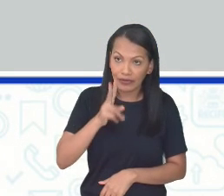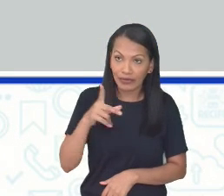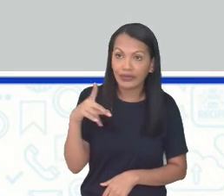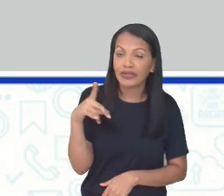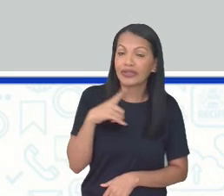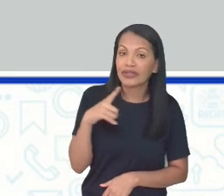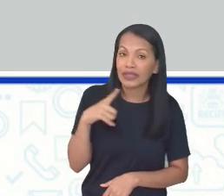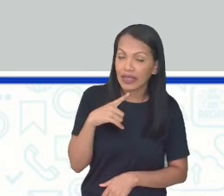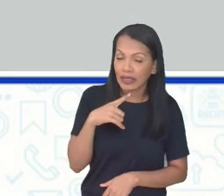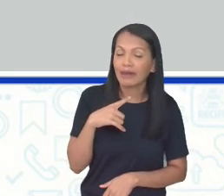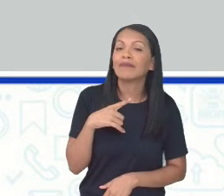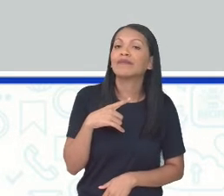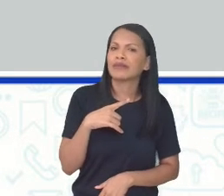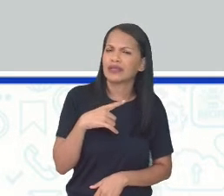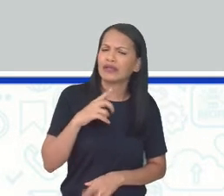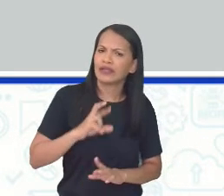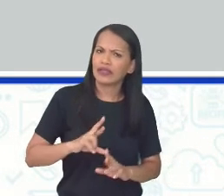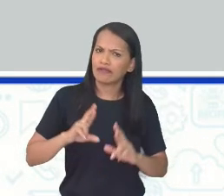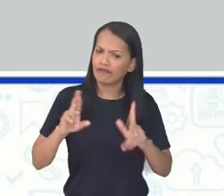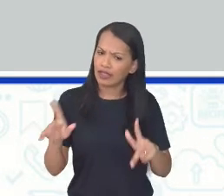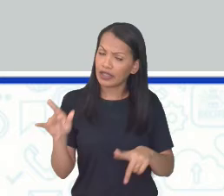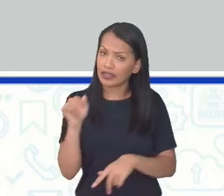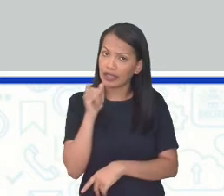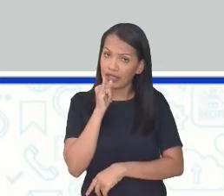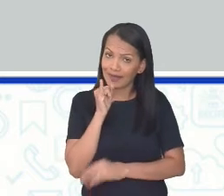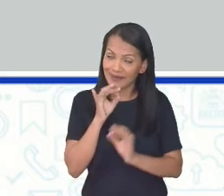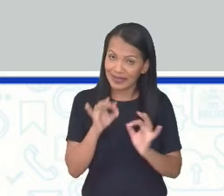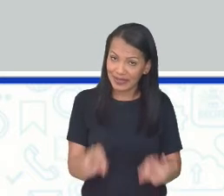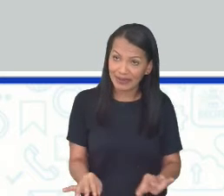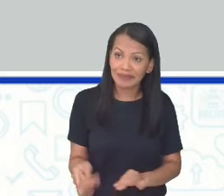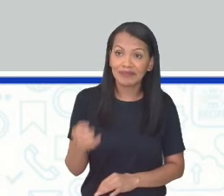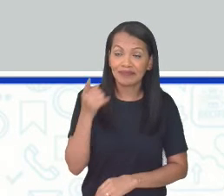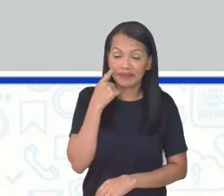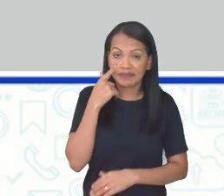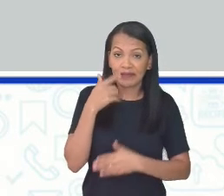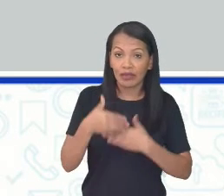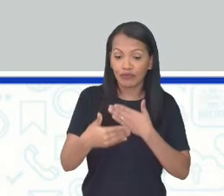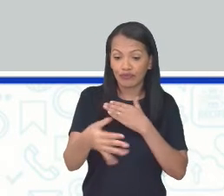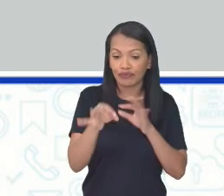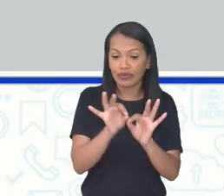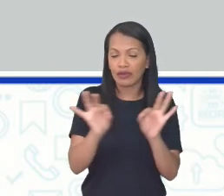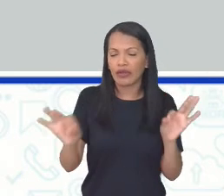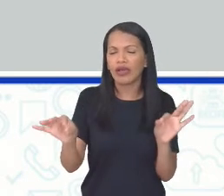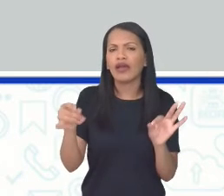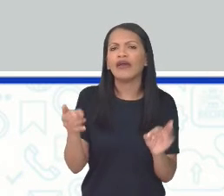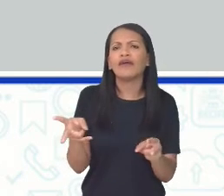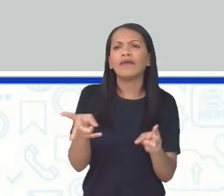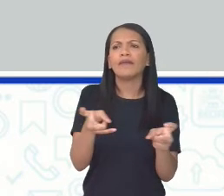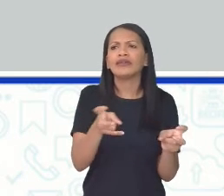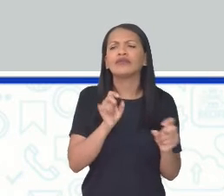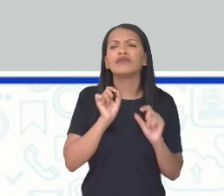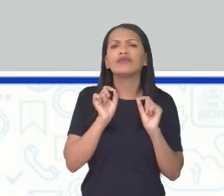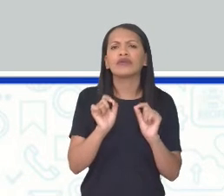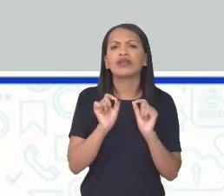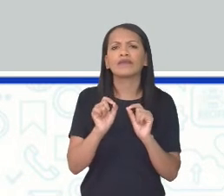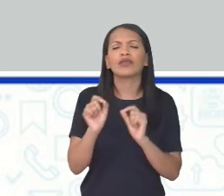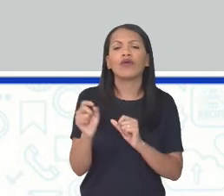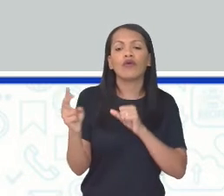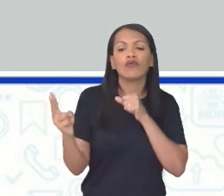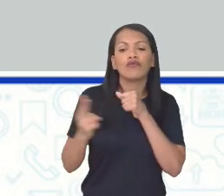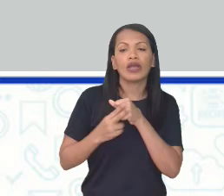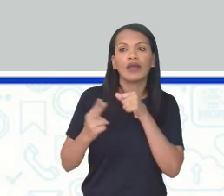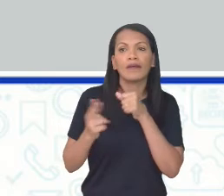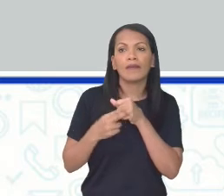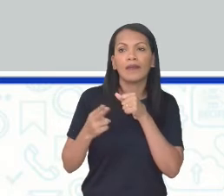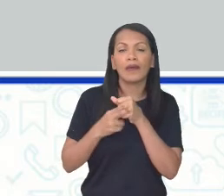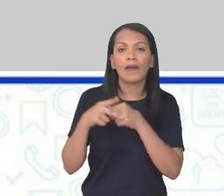temos diferentes exemplos. Na seguinte frase, verificamos que o verbo poder, não